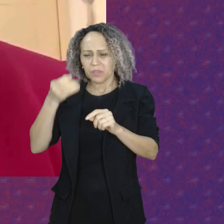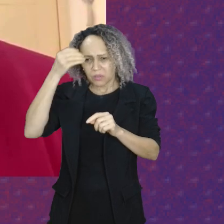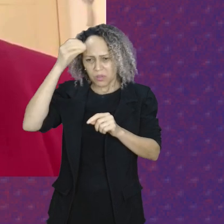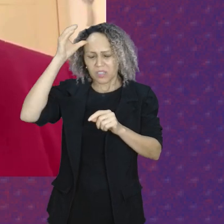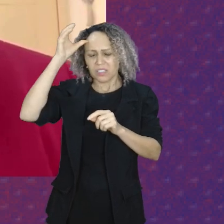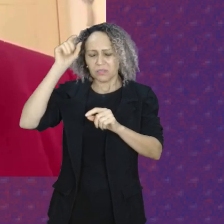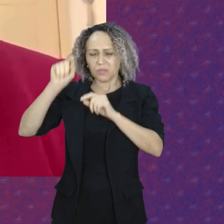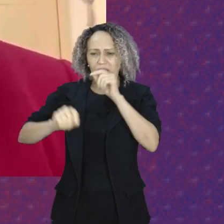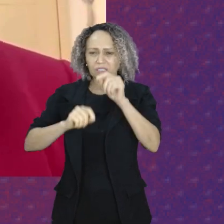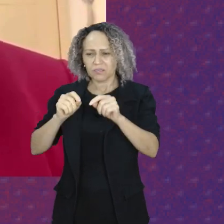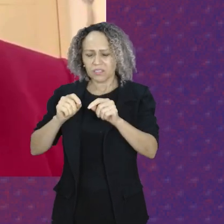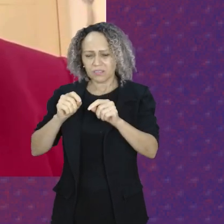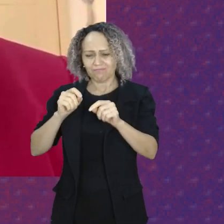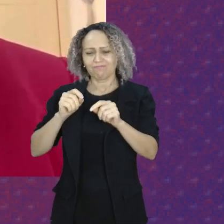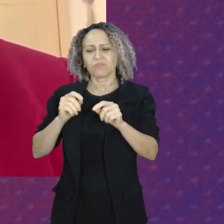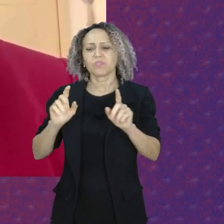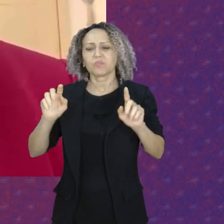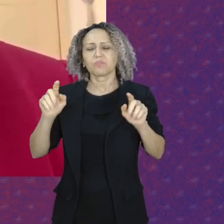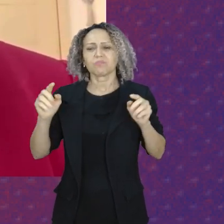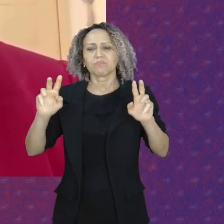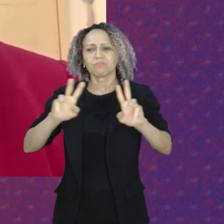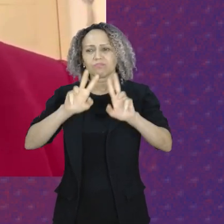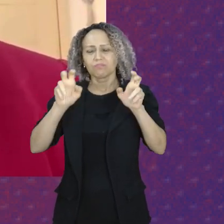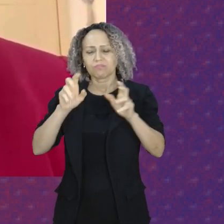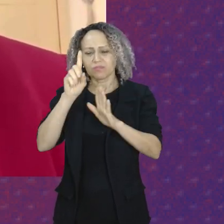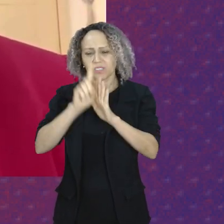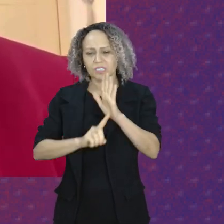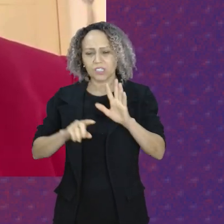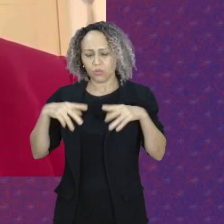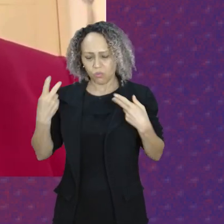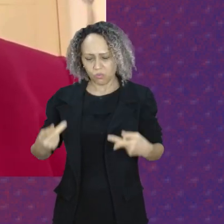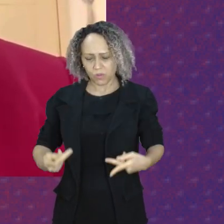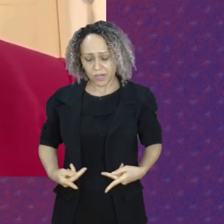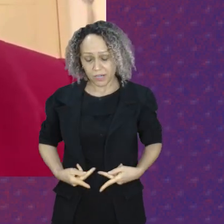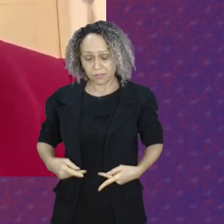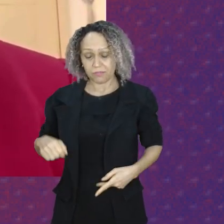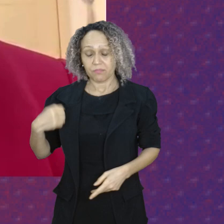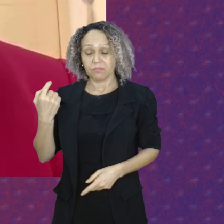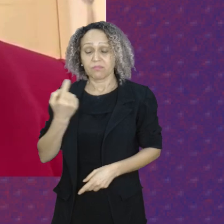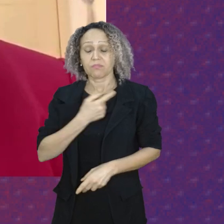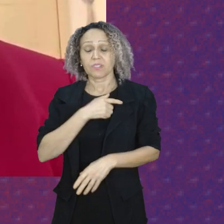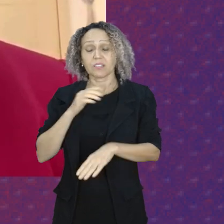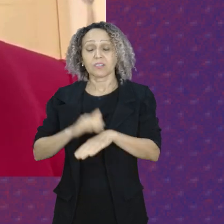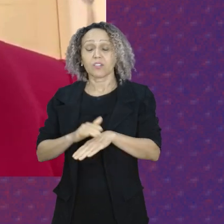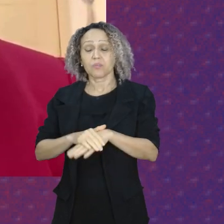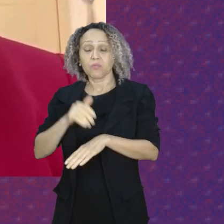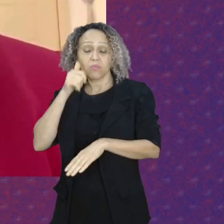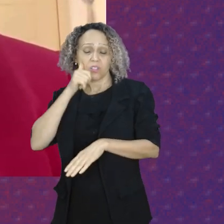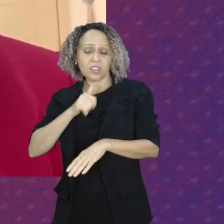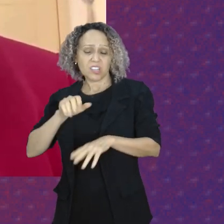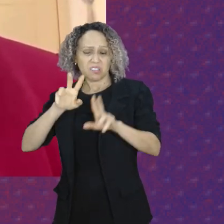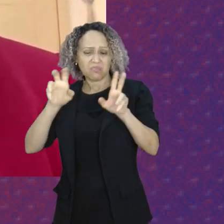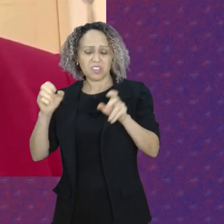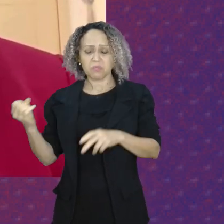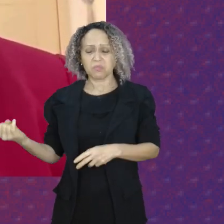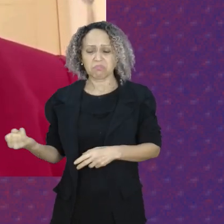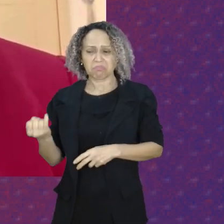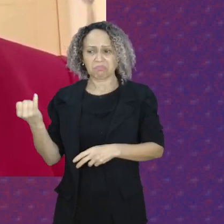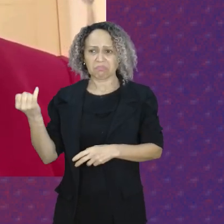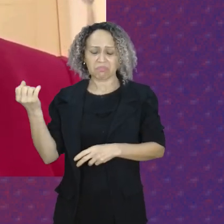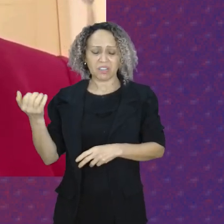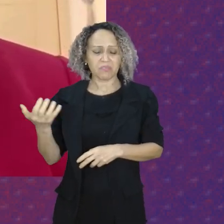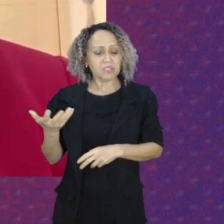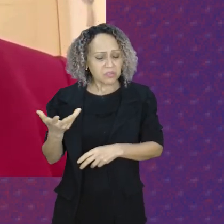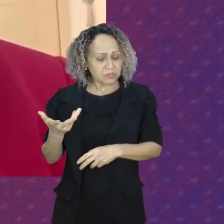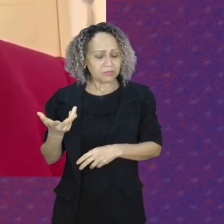na questão de direitos humanos. Para nós mulheres, este é um tema precioso. E eu